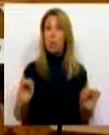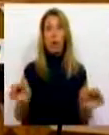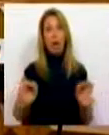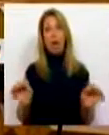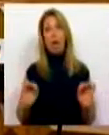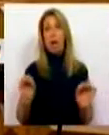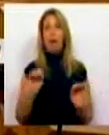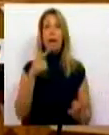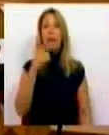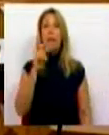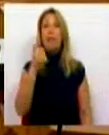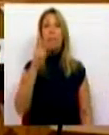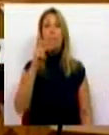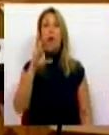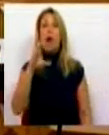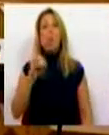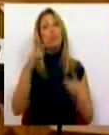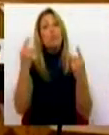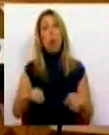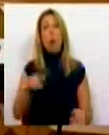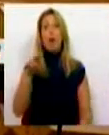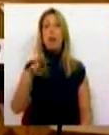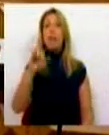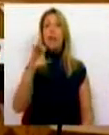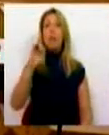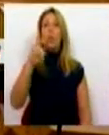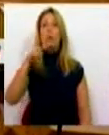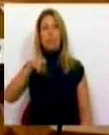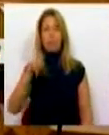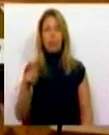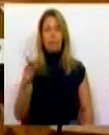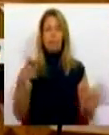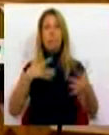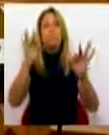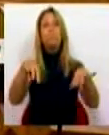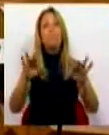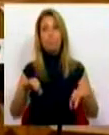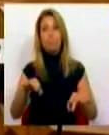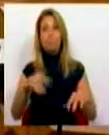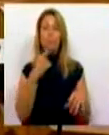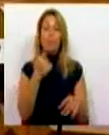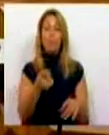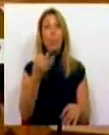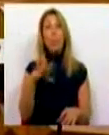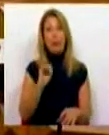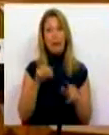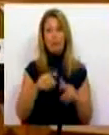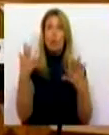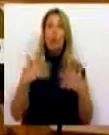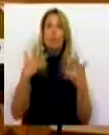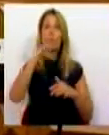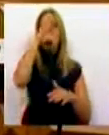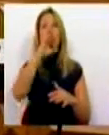não contém tabaco, contém apenas nicotina. E para finalizar, diria apenas que o Partido Socialista, neste Orçamento de Estado,